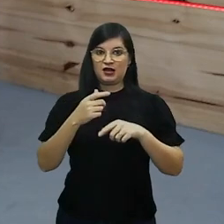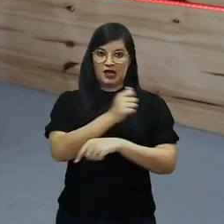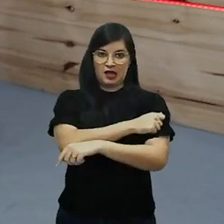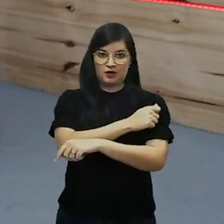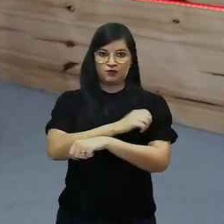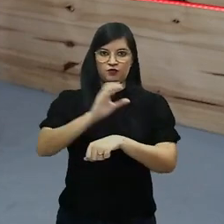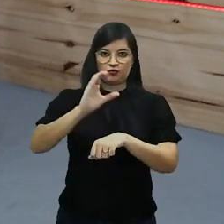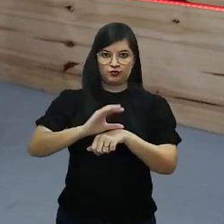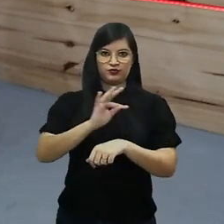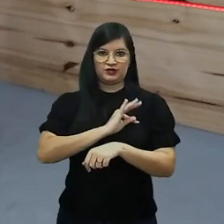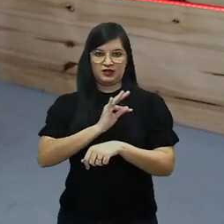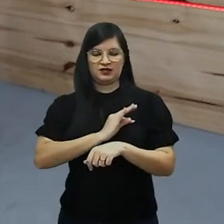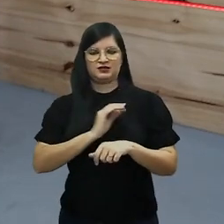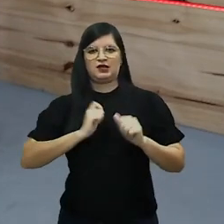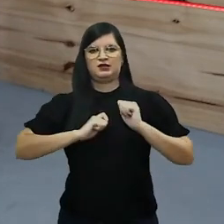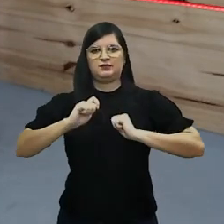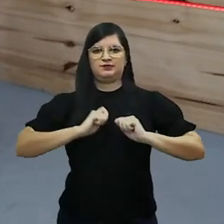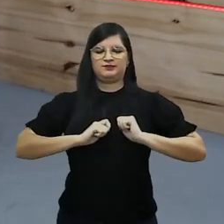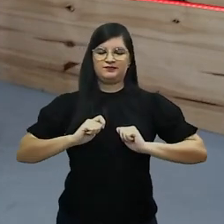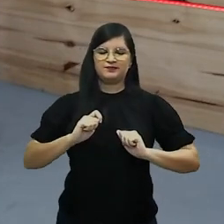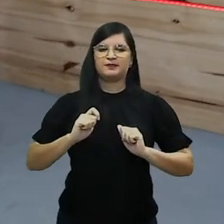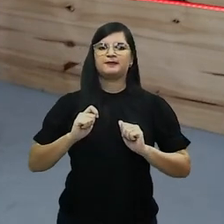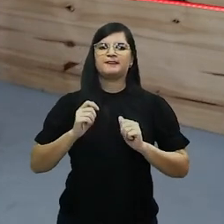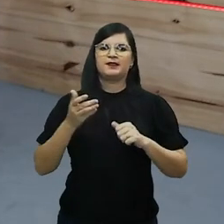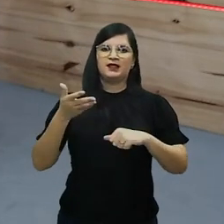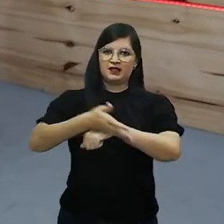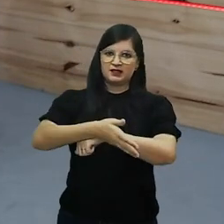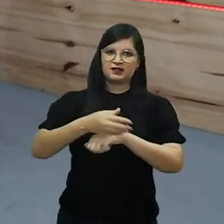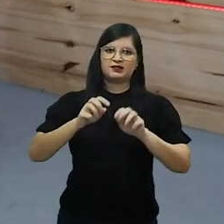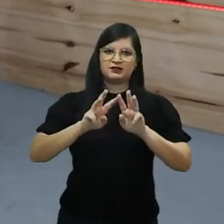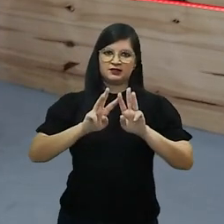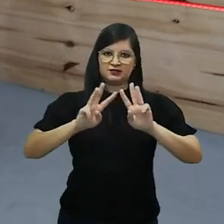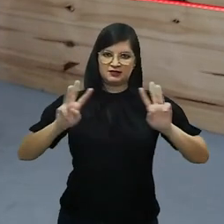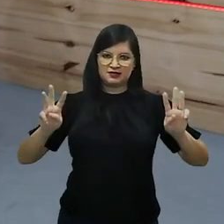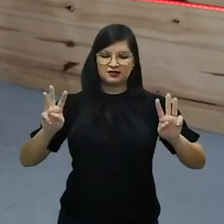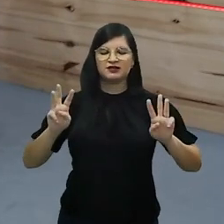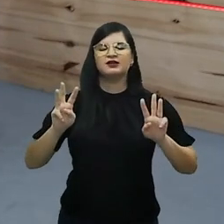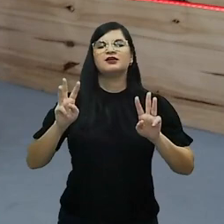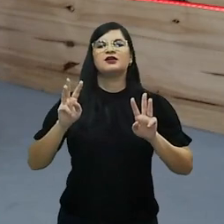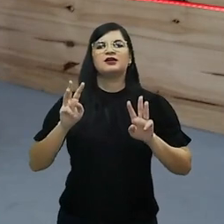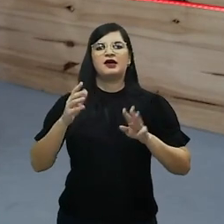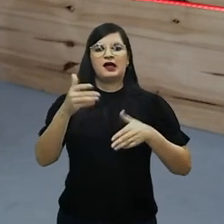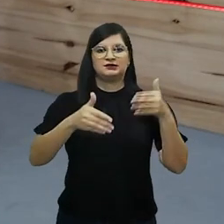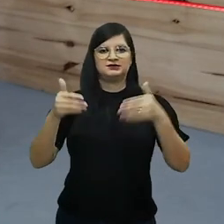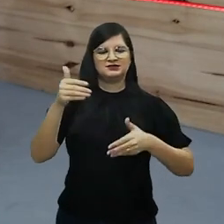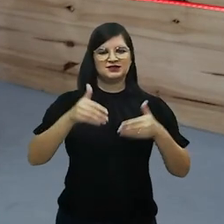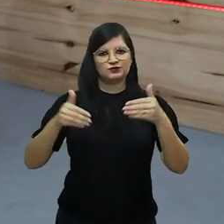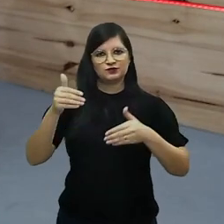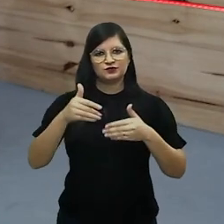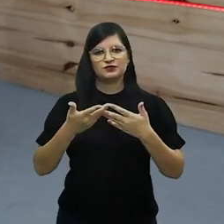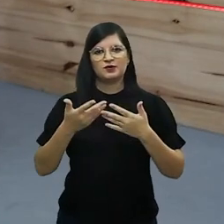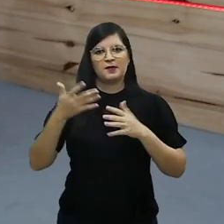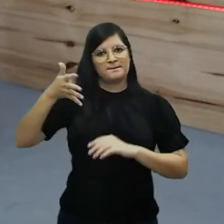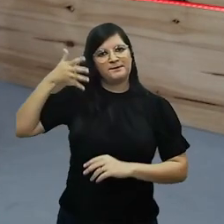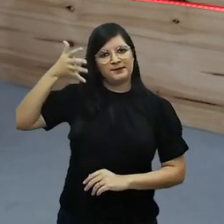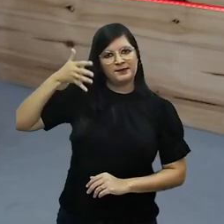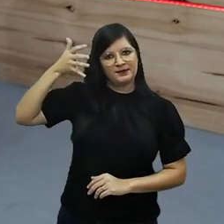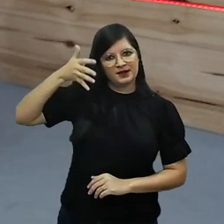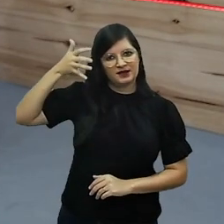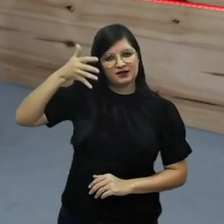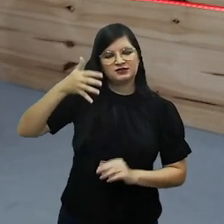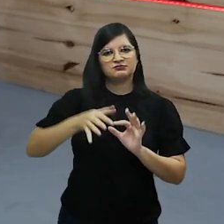de administração, né, da ETEPAC, você vai entrar nesse Classroom. Lá você vai ter acesso também a essa palestra que vai estar